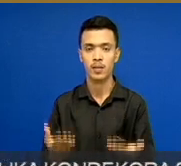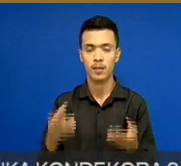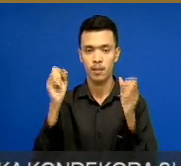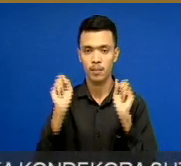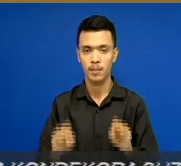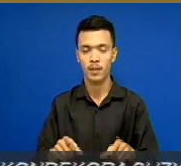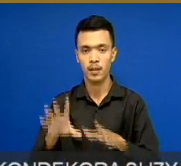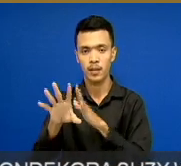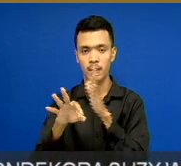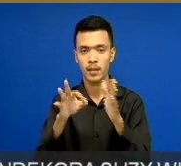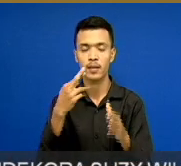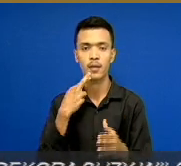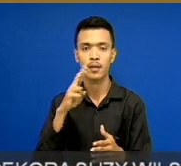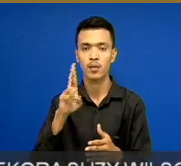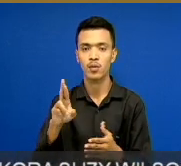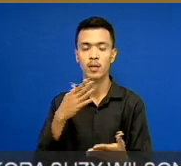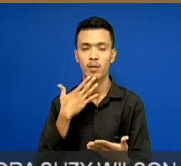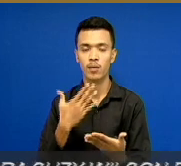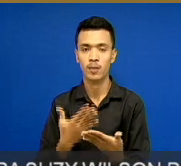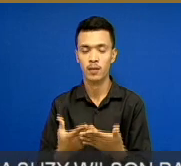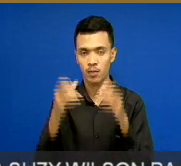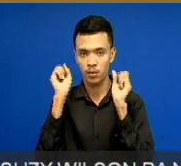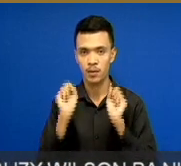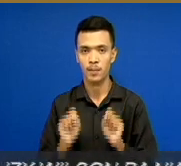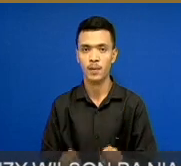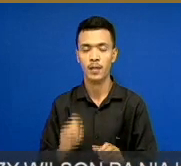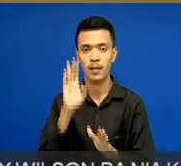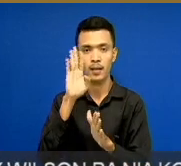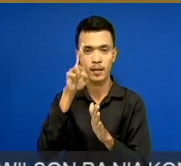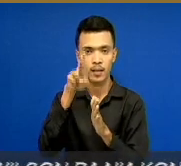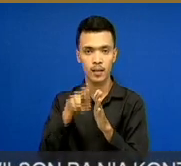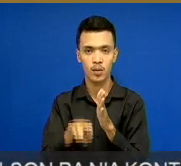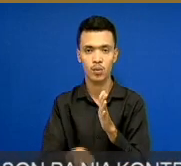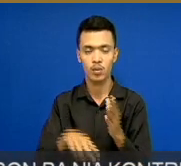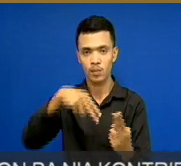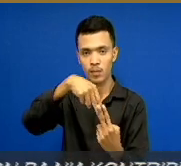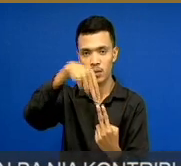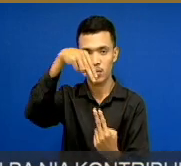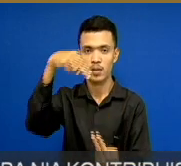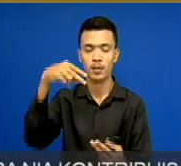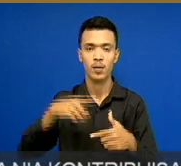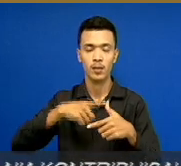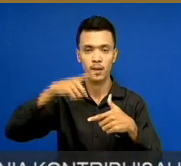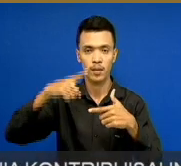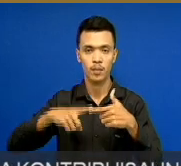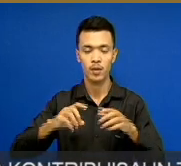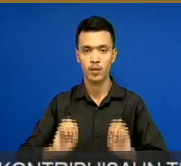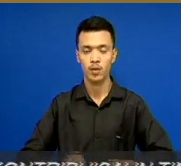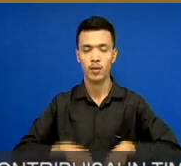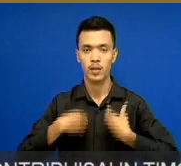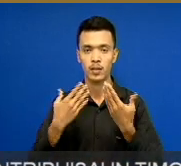nepediak para oinsa ita bele haminus manutrusam I depois oinsa ita